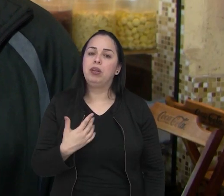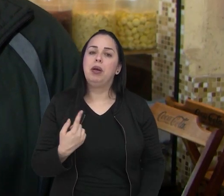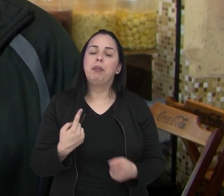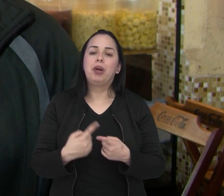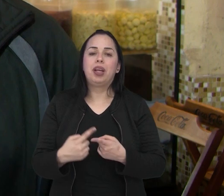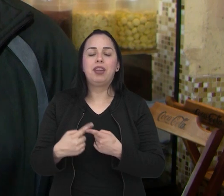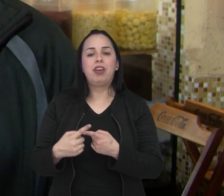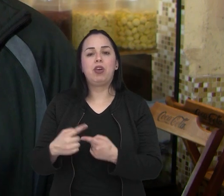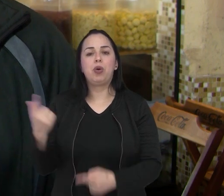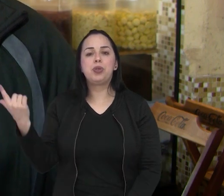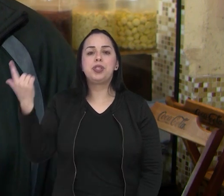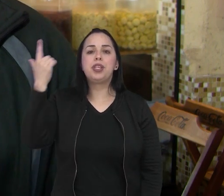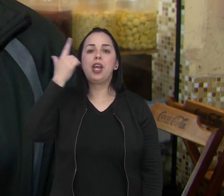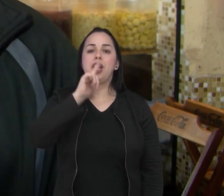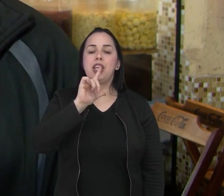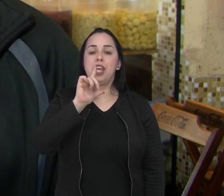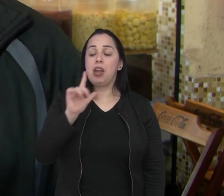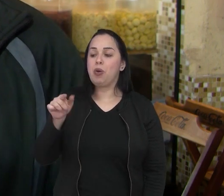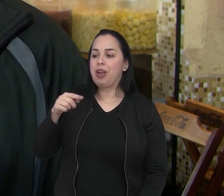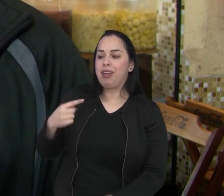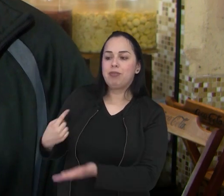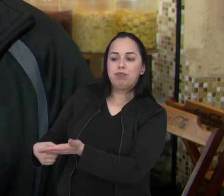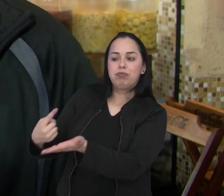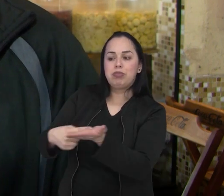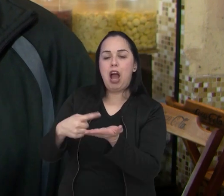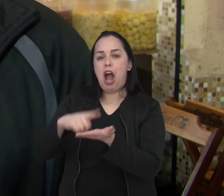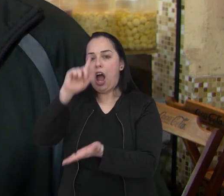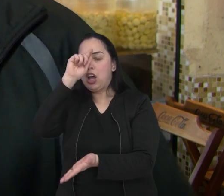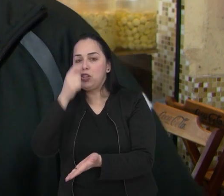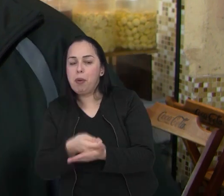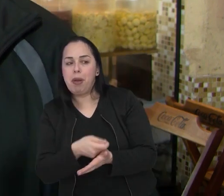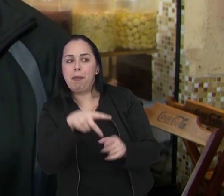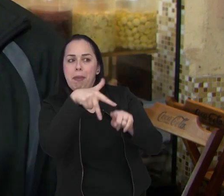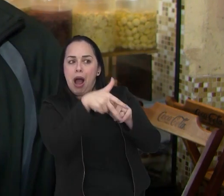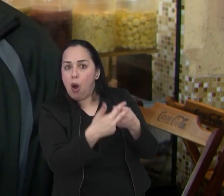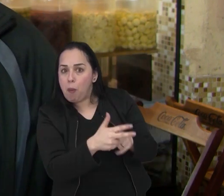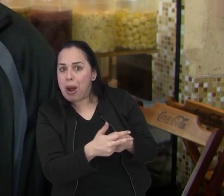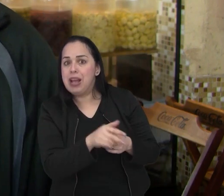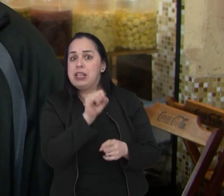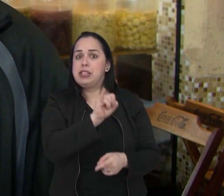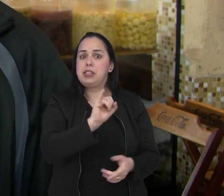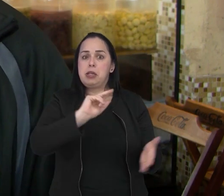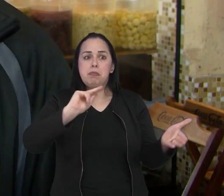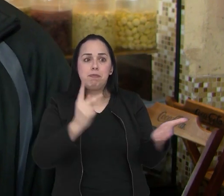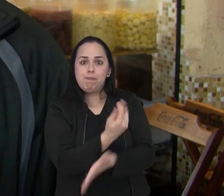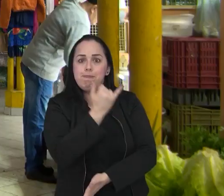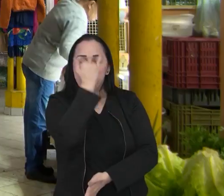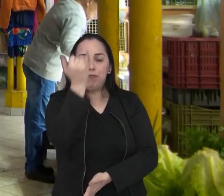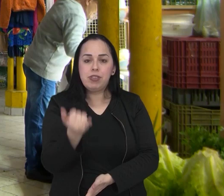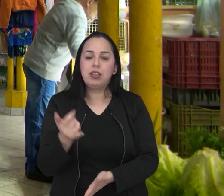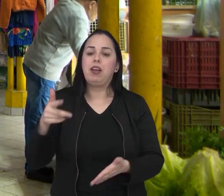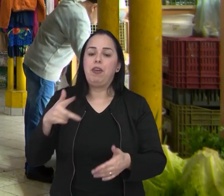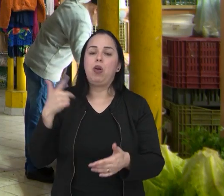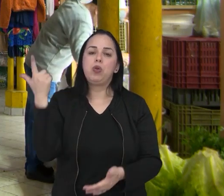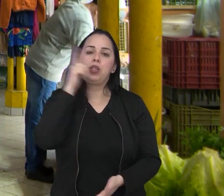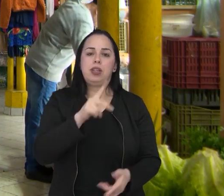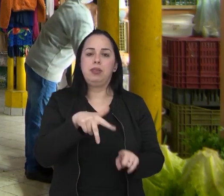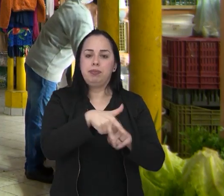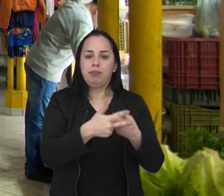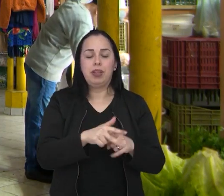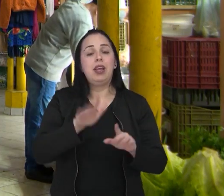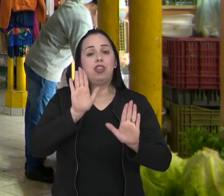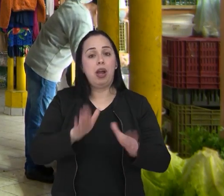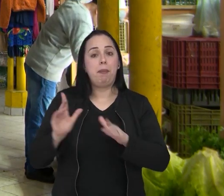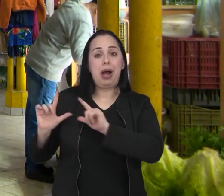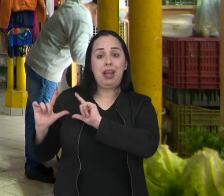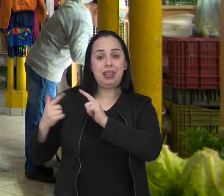melhor, porque a gente vai poder tomar decisões, né, para poder arrumar alguma coisa que está estragada. A reforma conserva